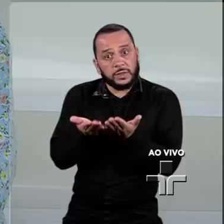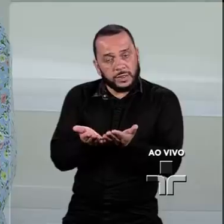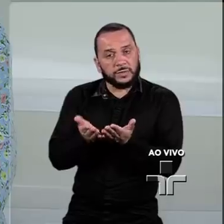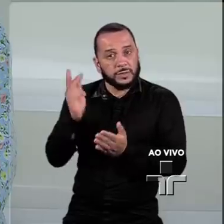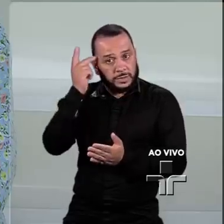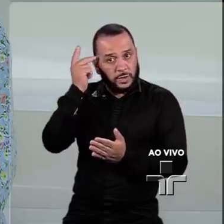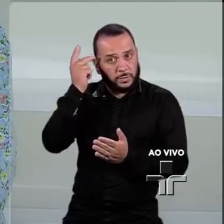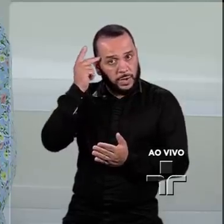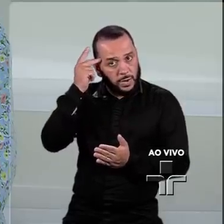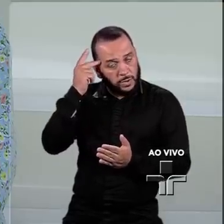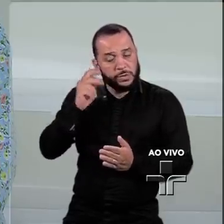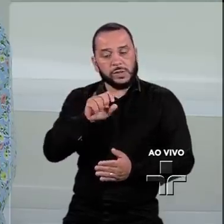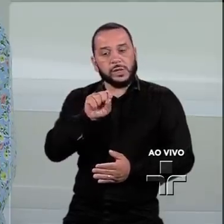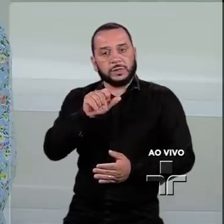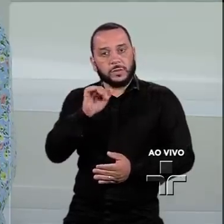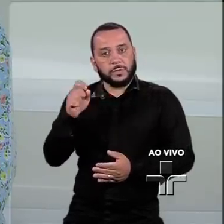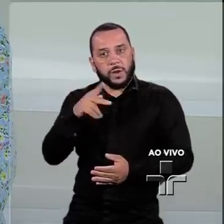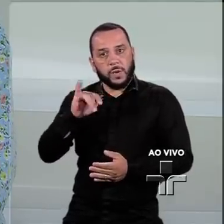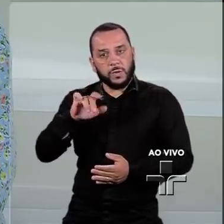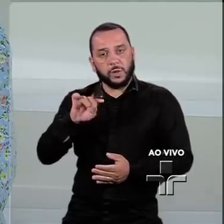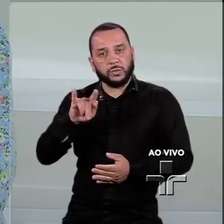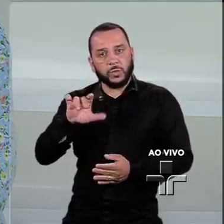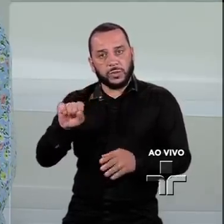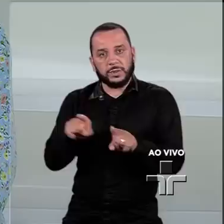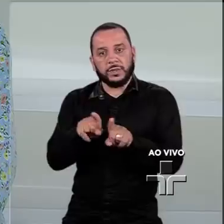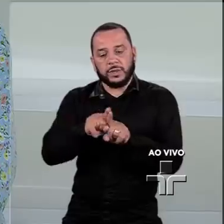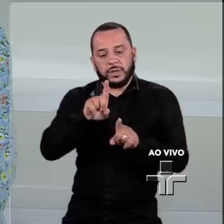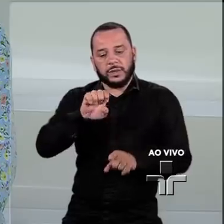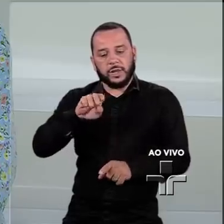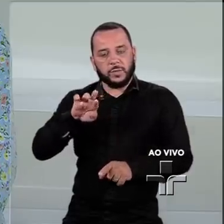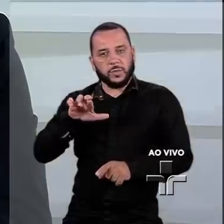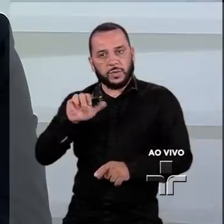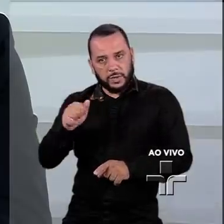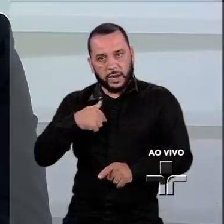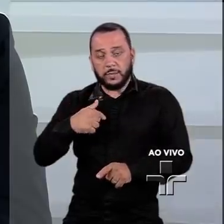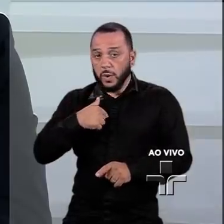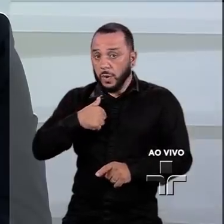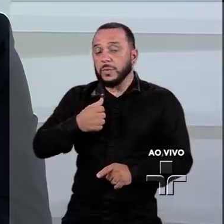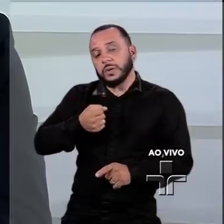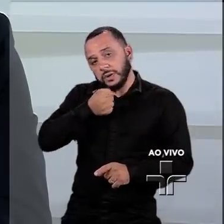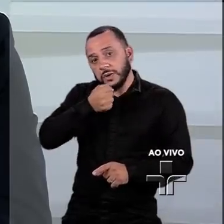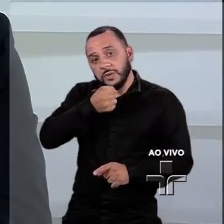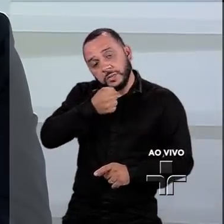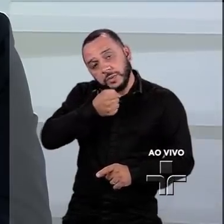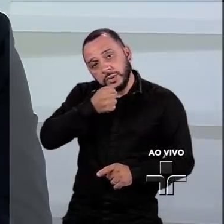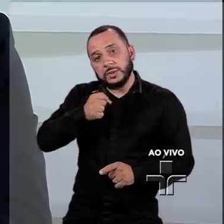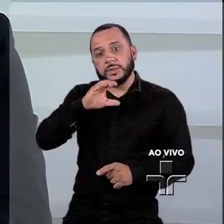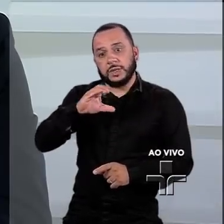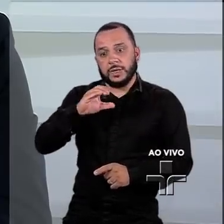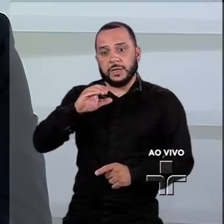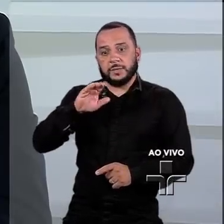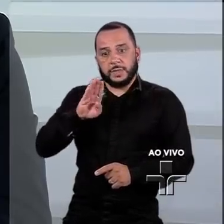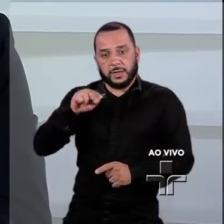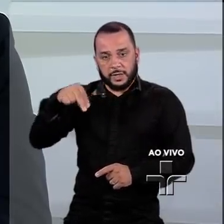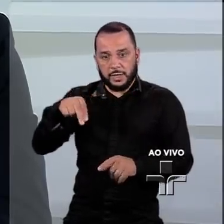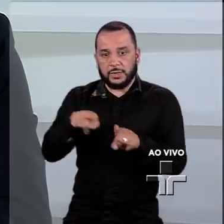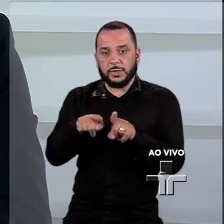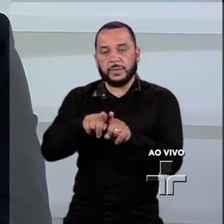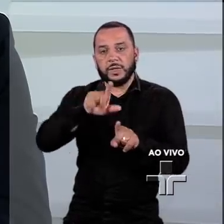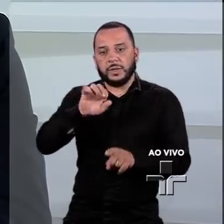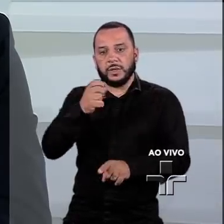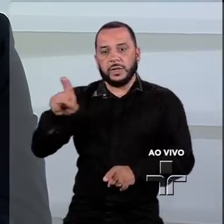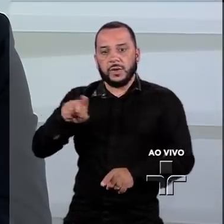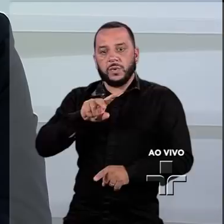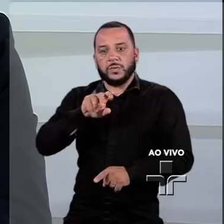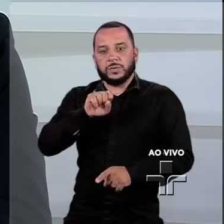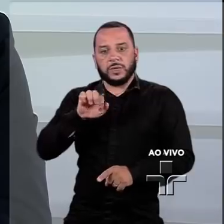Alturas. Débora Freitas, âncora da CBN. E Leão Serva, jornalista e coautor de Como Viver em São